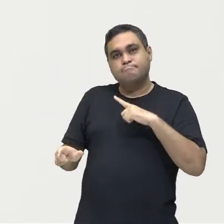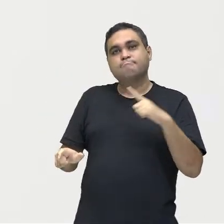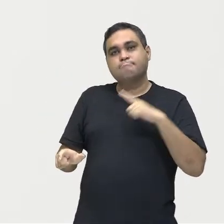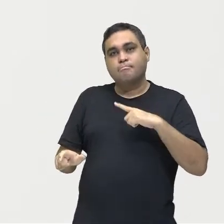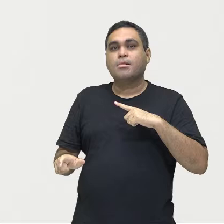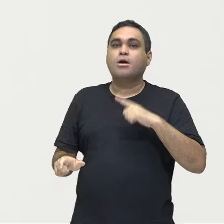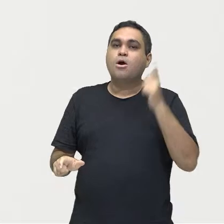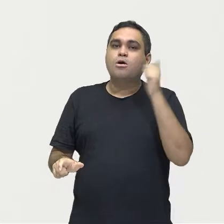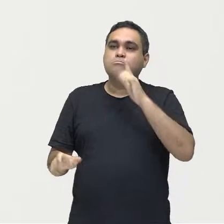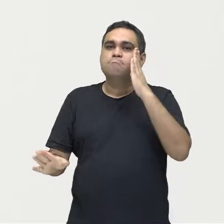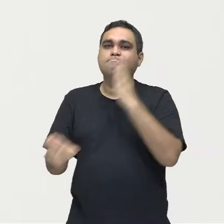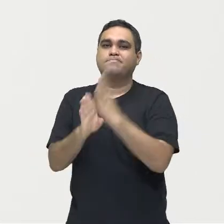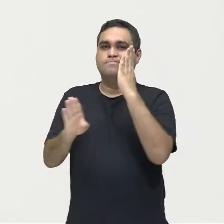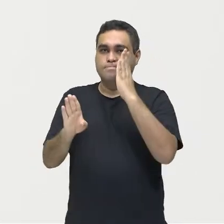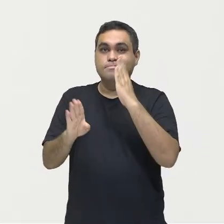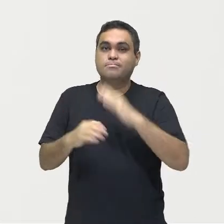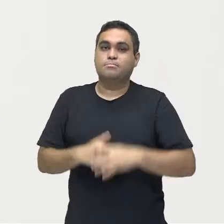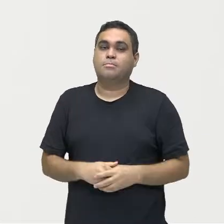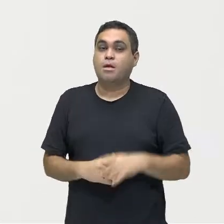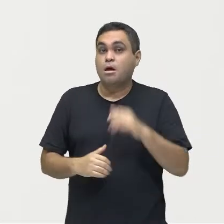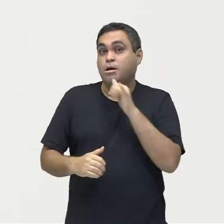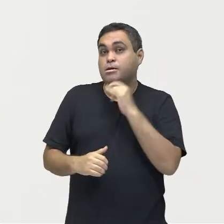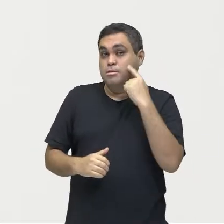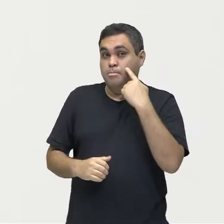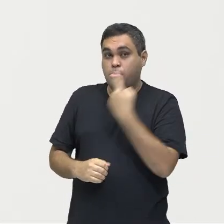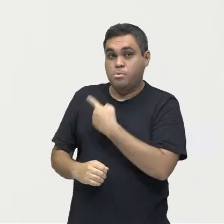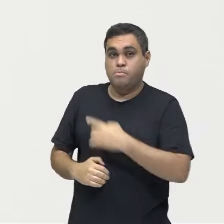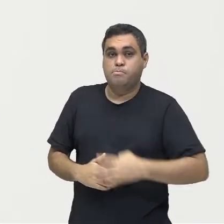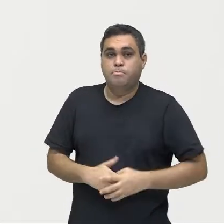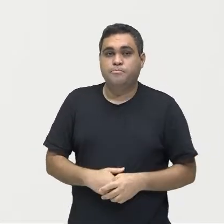eu posso identificar. Olha os exemplos.